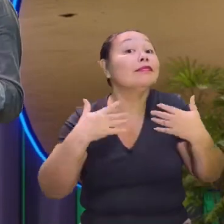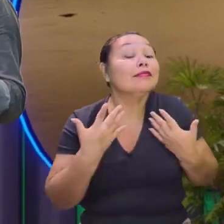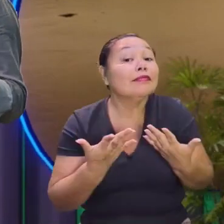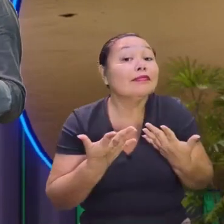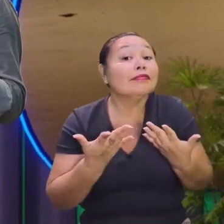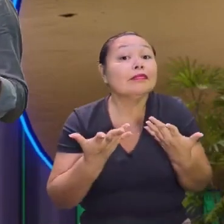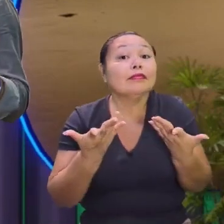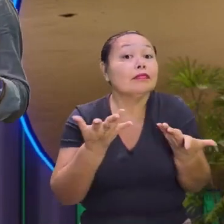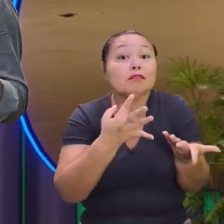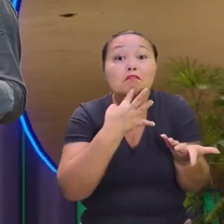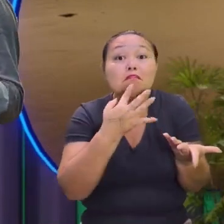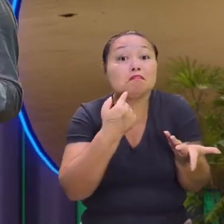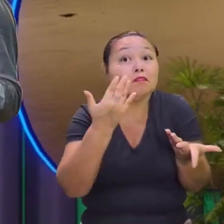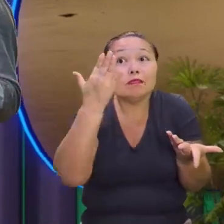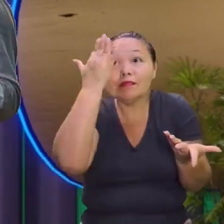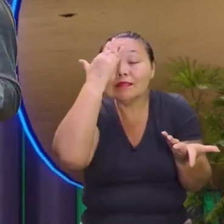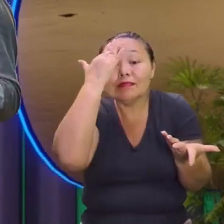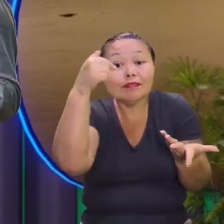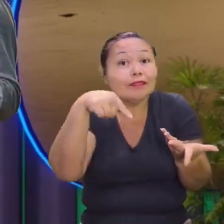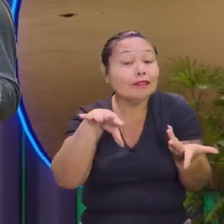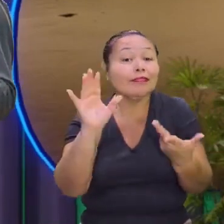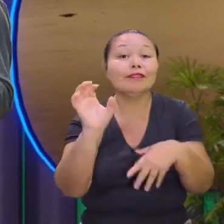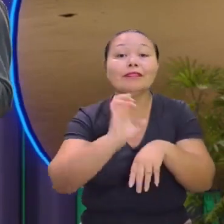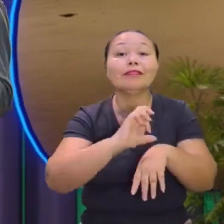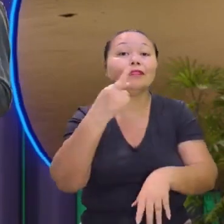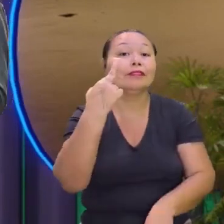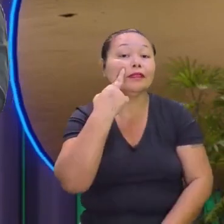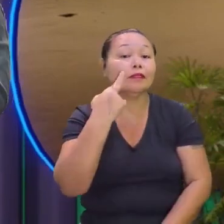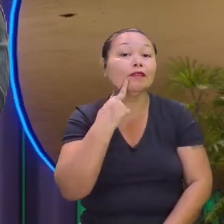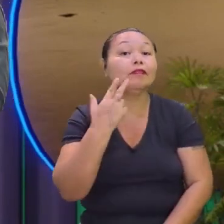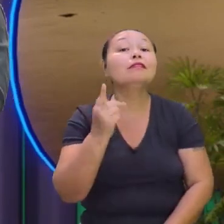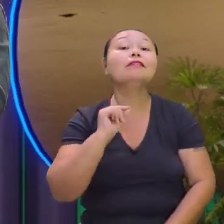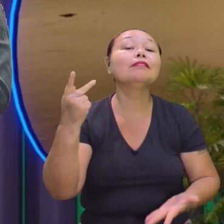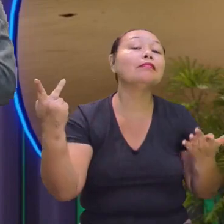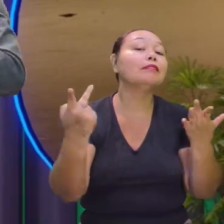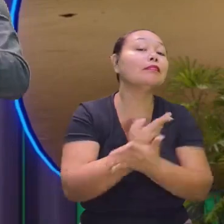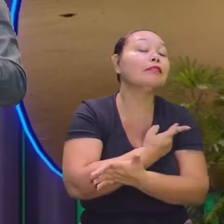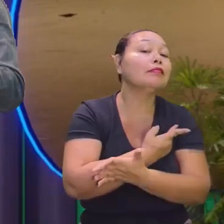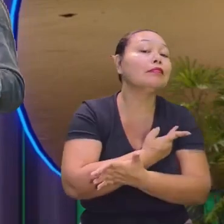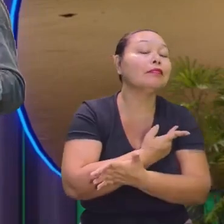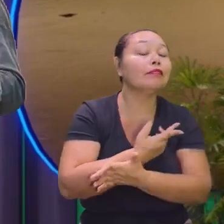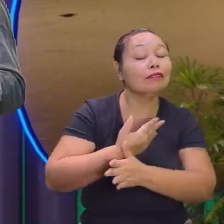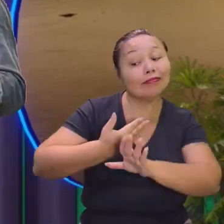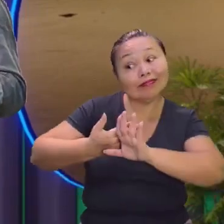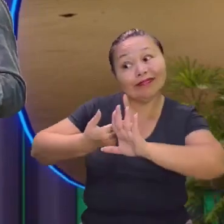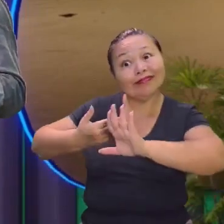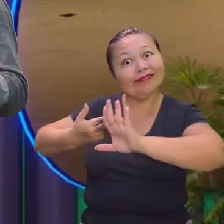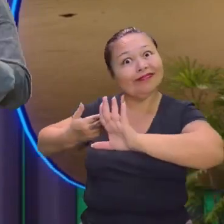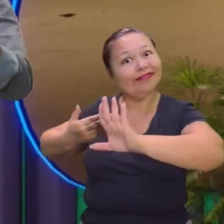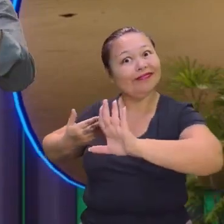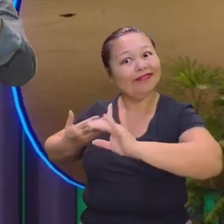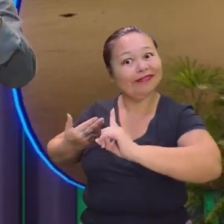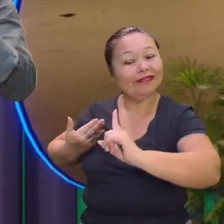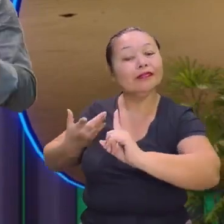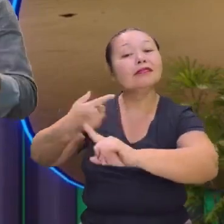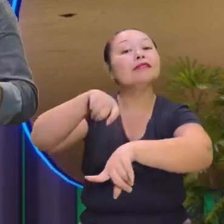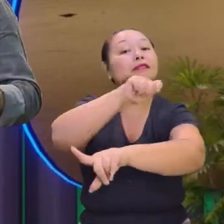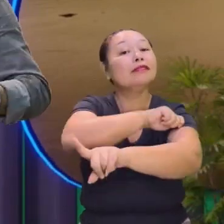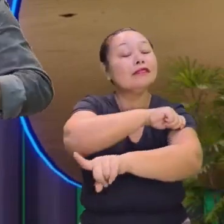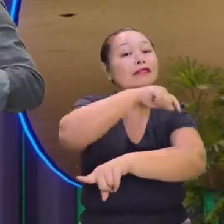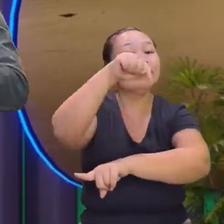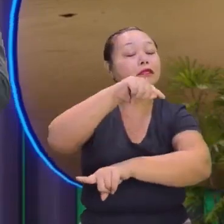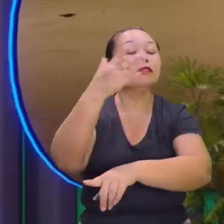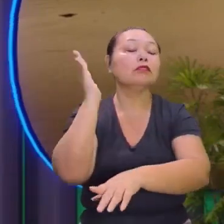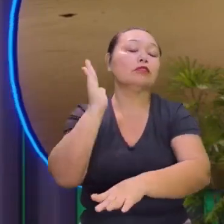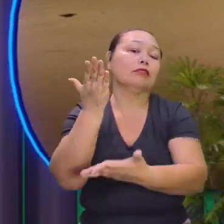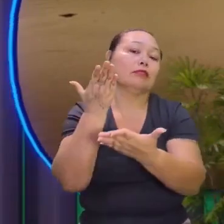aí, ele não tem um conhecimento de Rondônia. Nenhum. E aí, o que vai acontecer? Vai ficar para trás. Vai ficar para trás, porque os nossos alunos